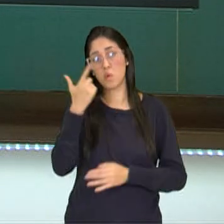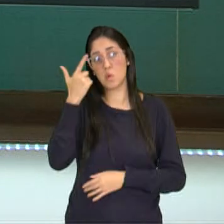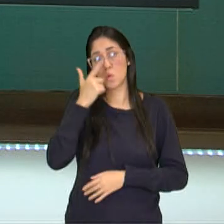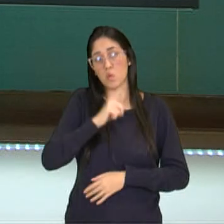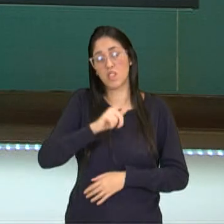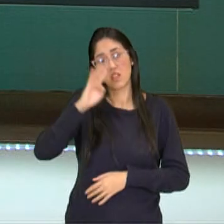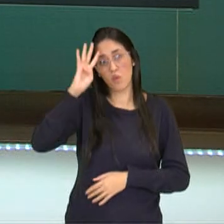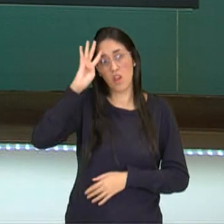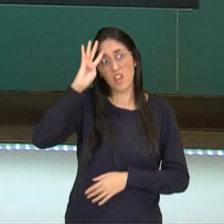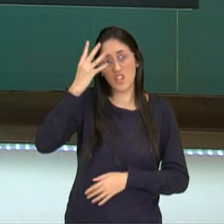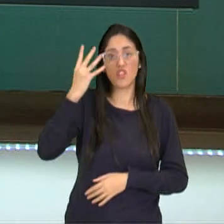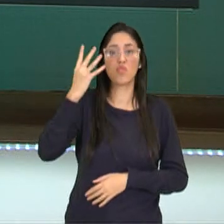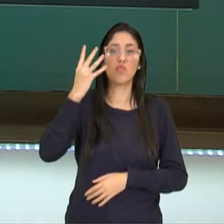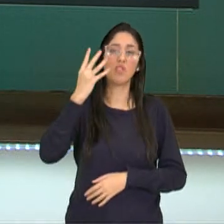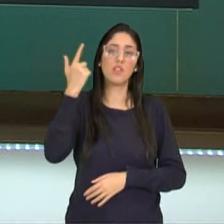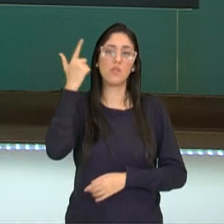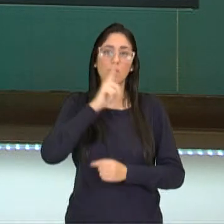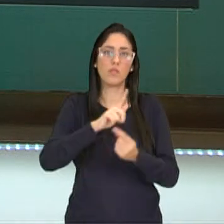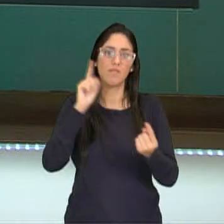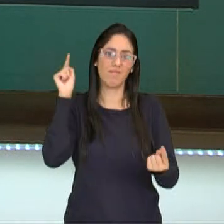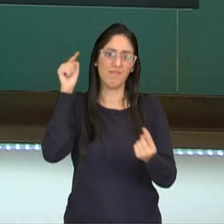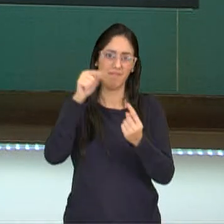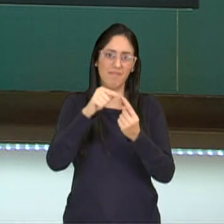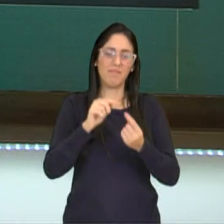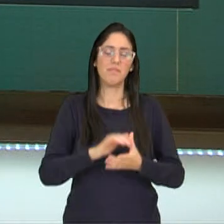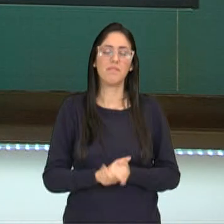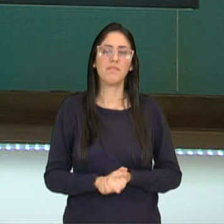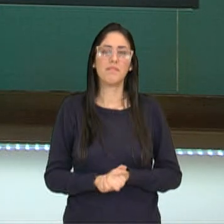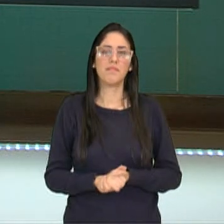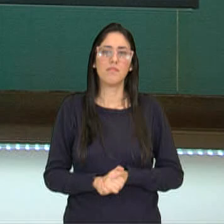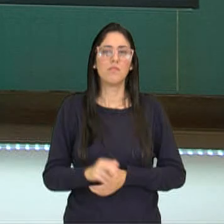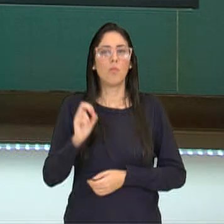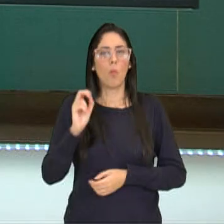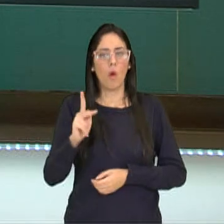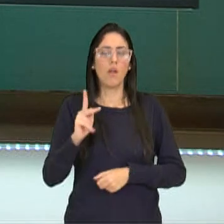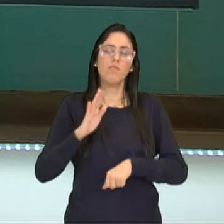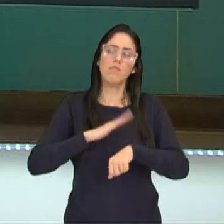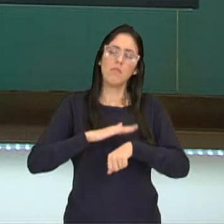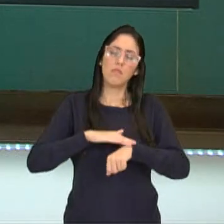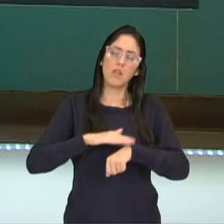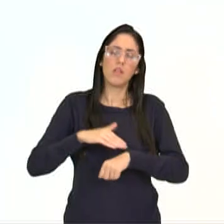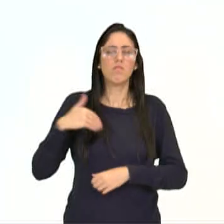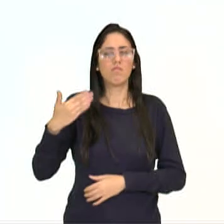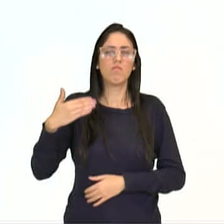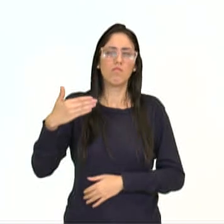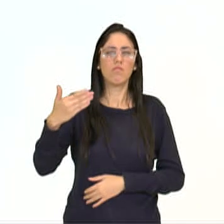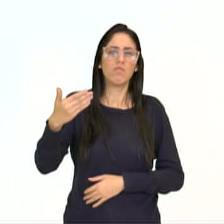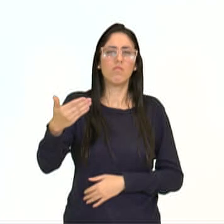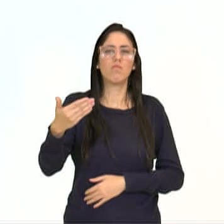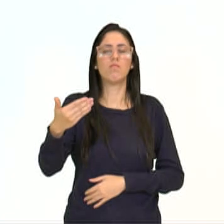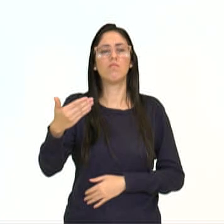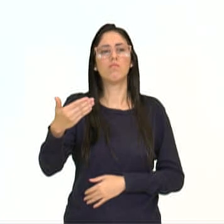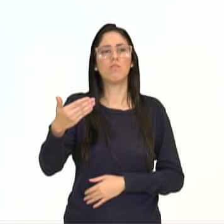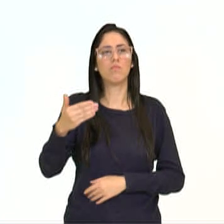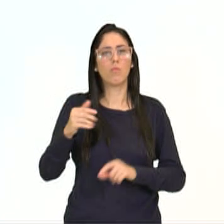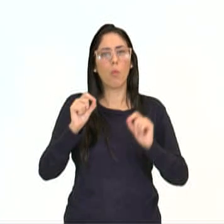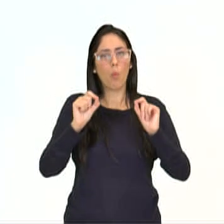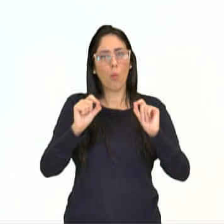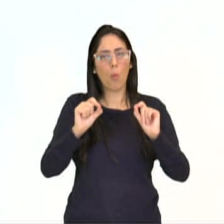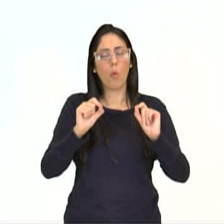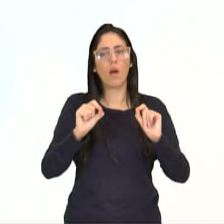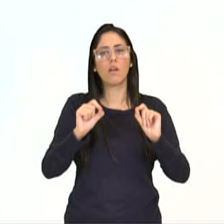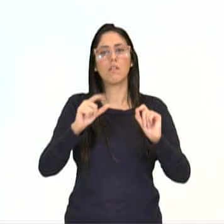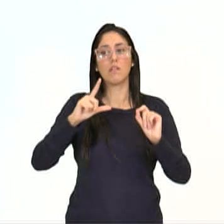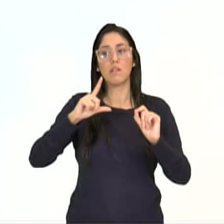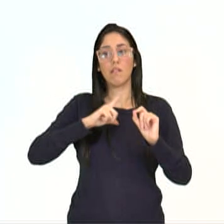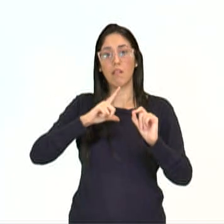pode atingir as metas que ele tem. Já depois de algum tempo, ele já formado e atuando como instrutor